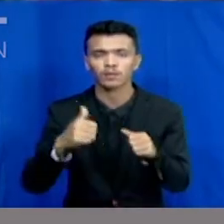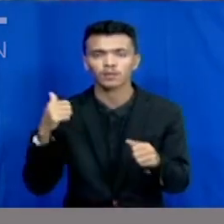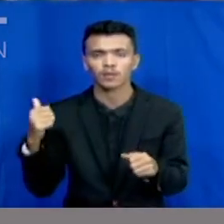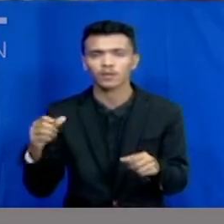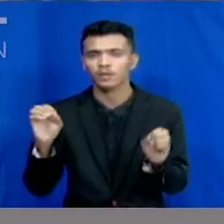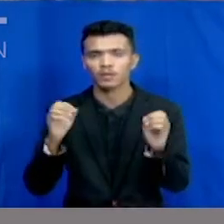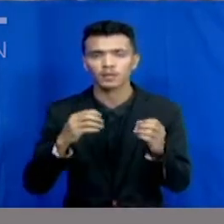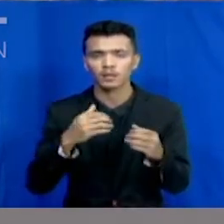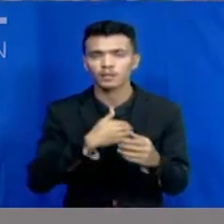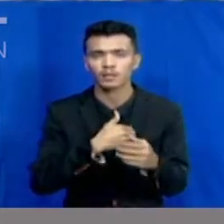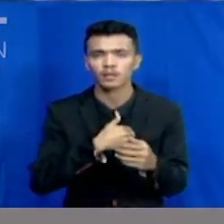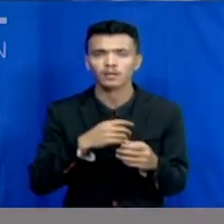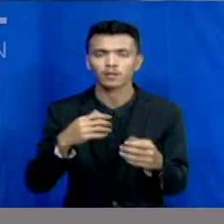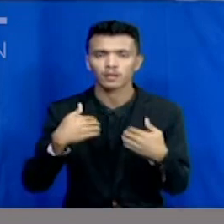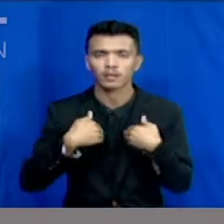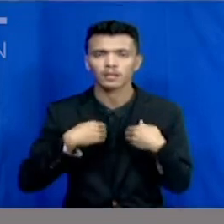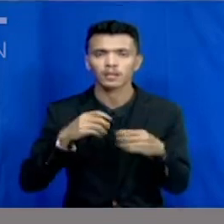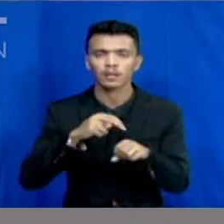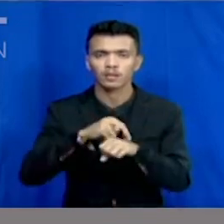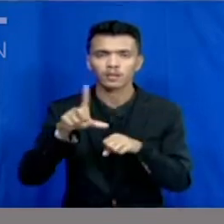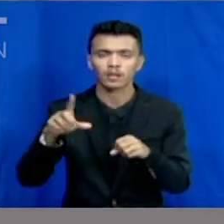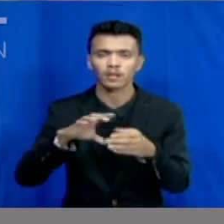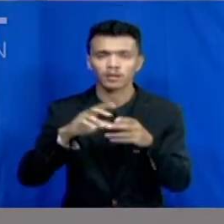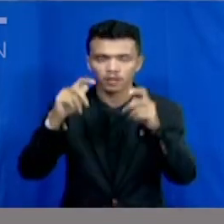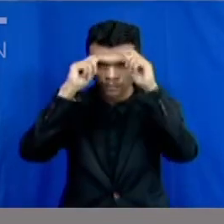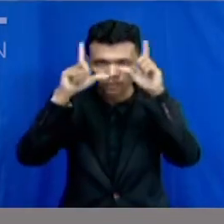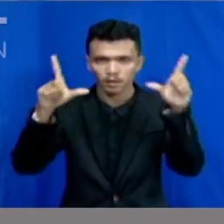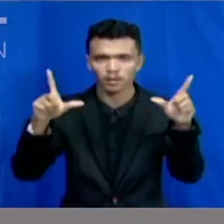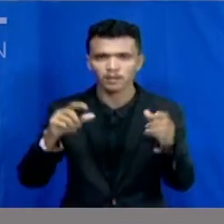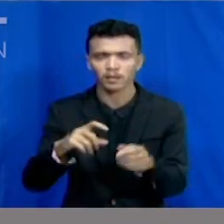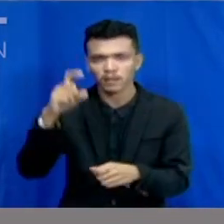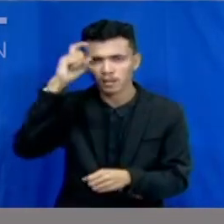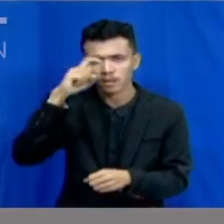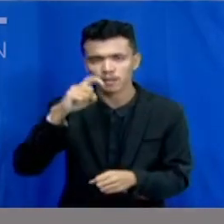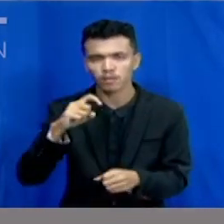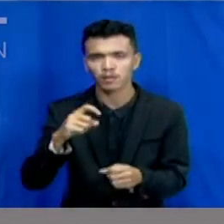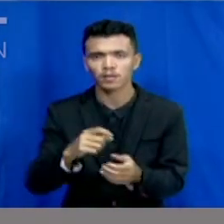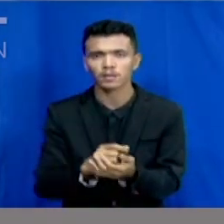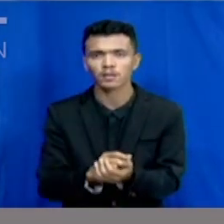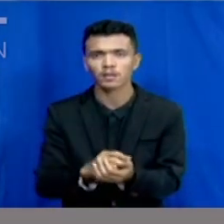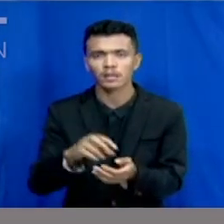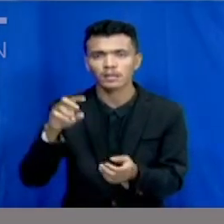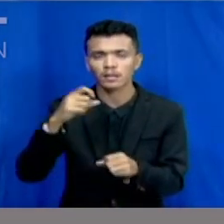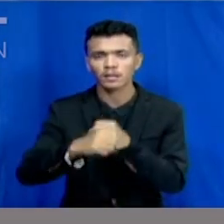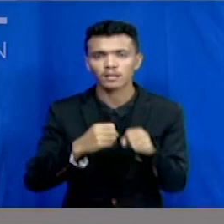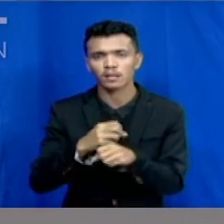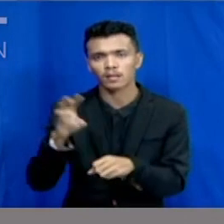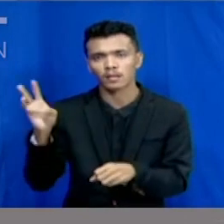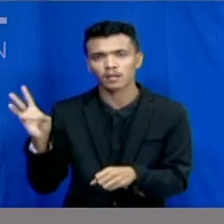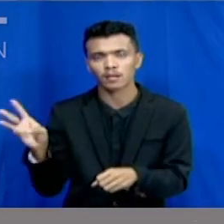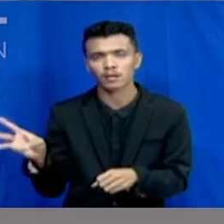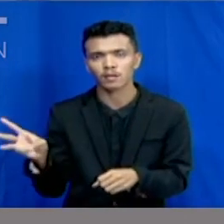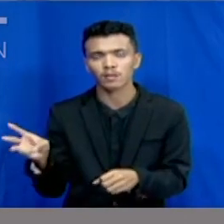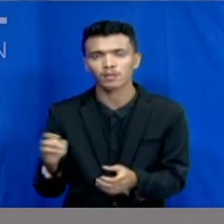sidau hetang nasionalidade timorense. Iha ema barang, ketua selalu, coba kina nenunu liona, sila